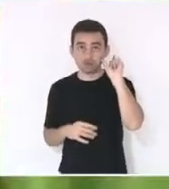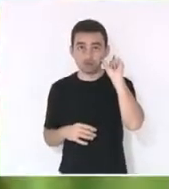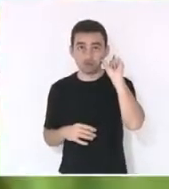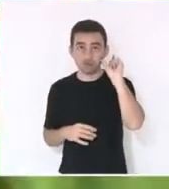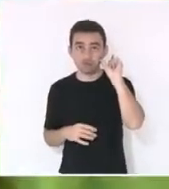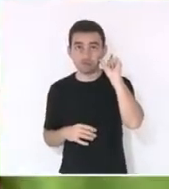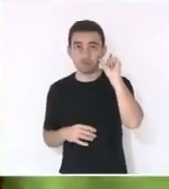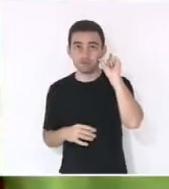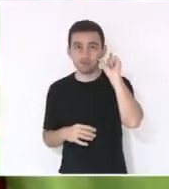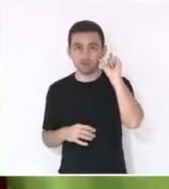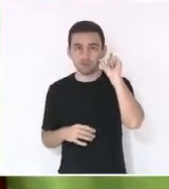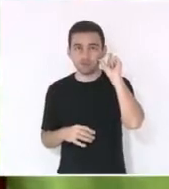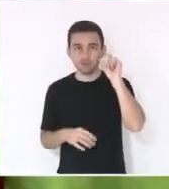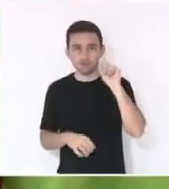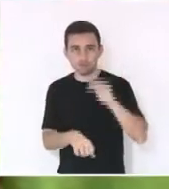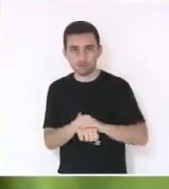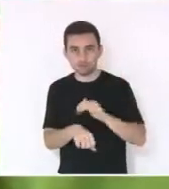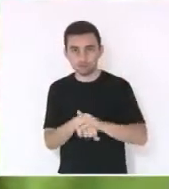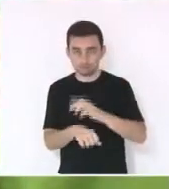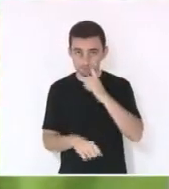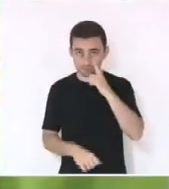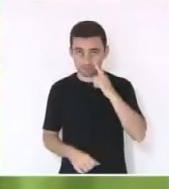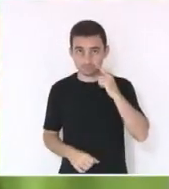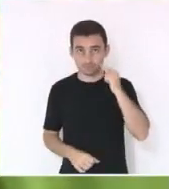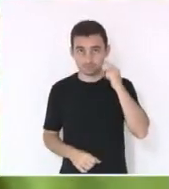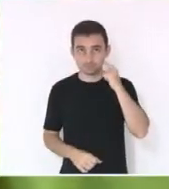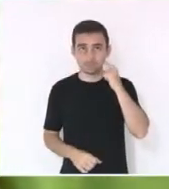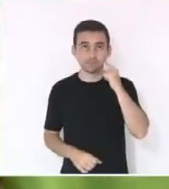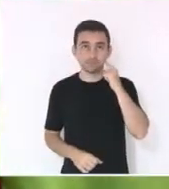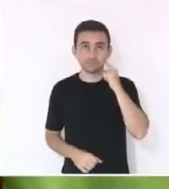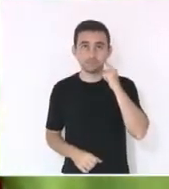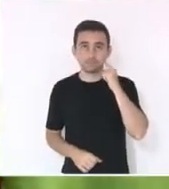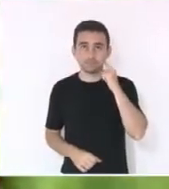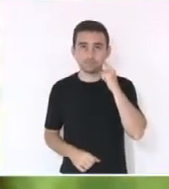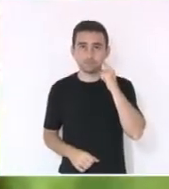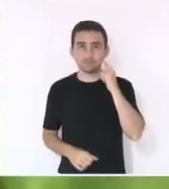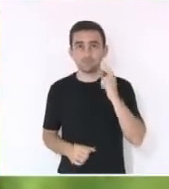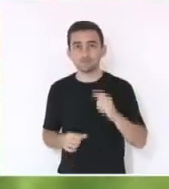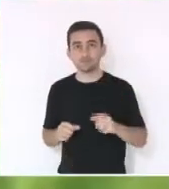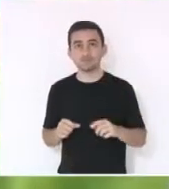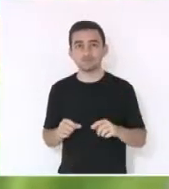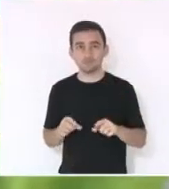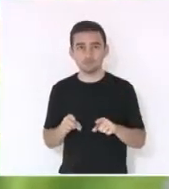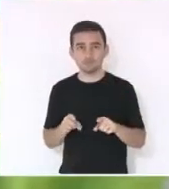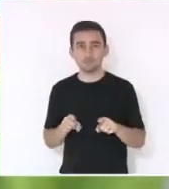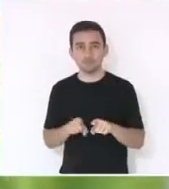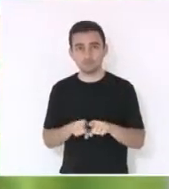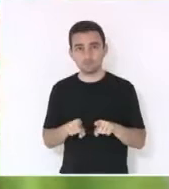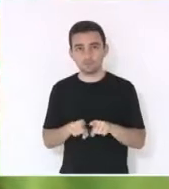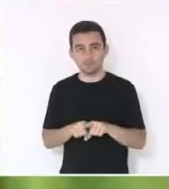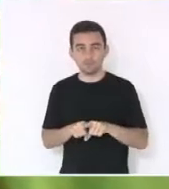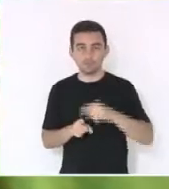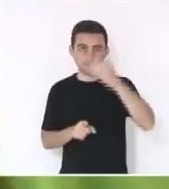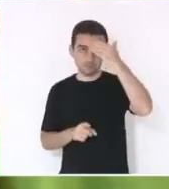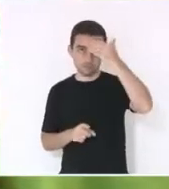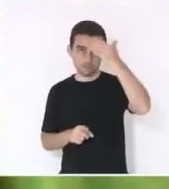feita pelo deputado Gelson Merizio e comandada pelo deputado Antônio